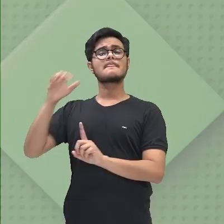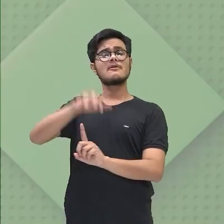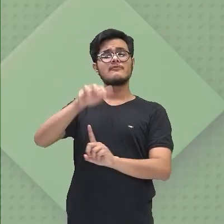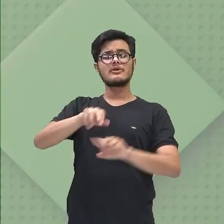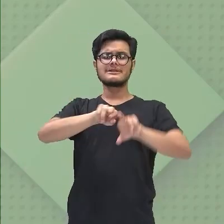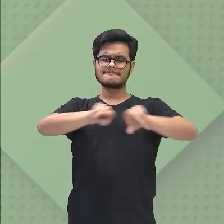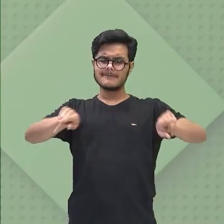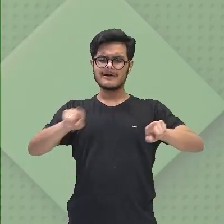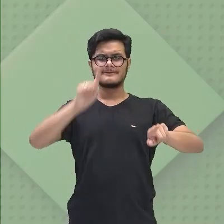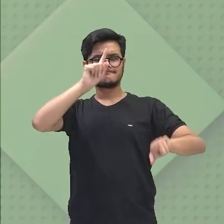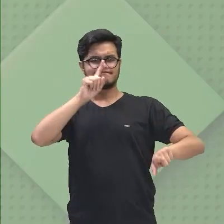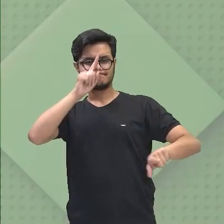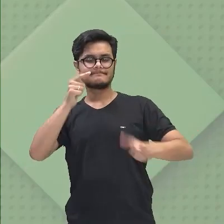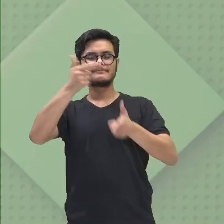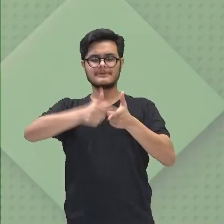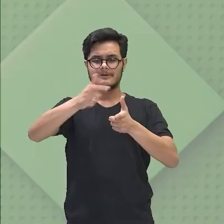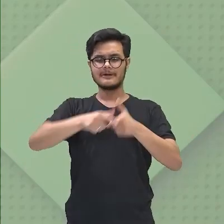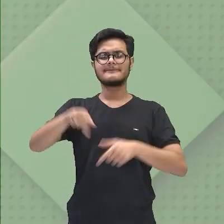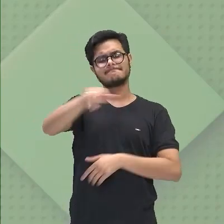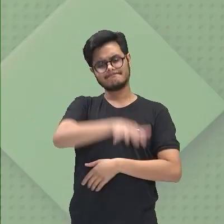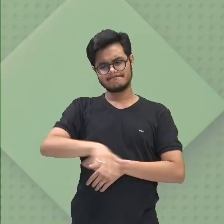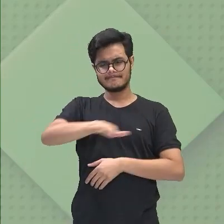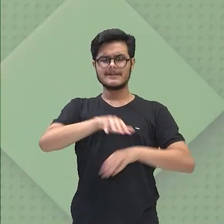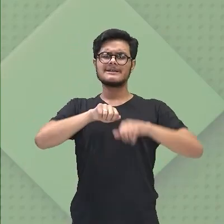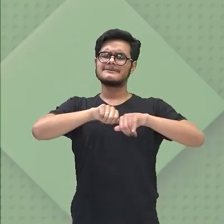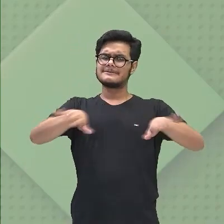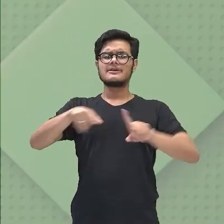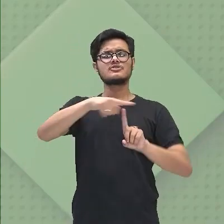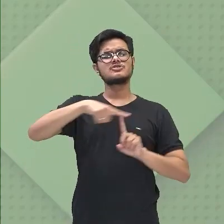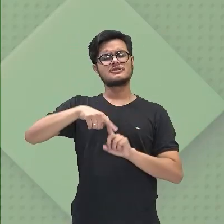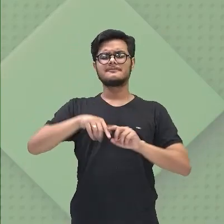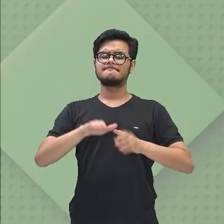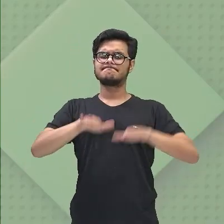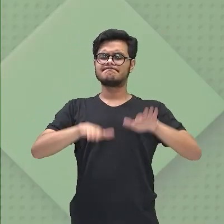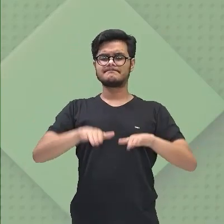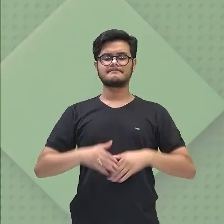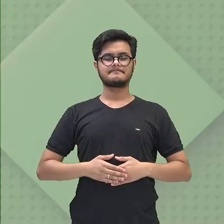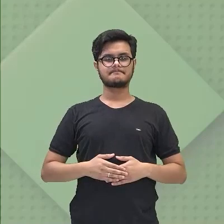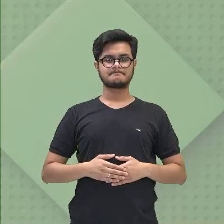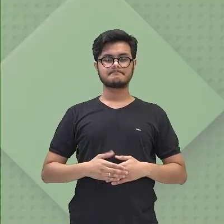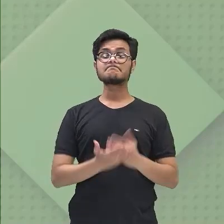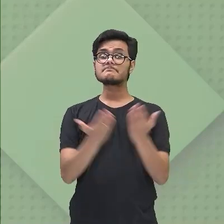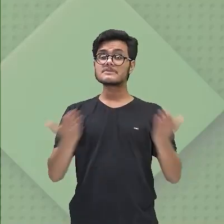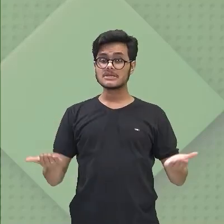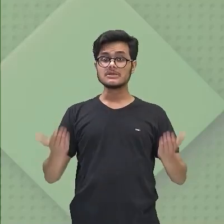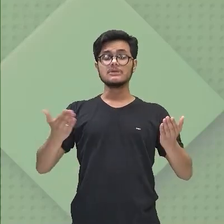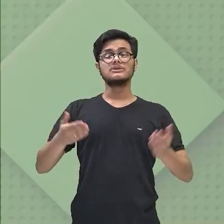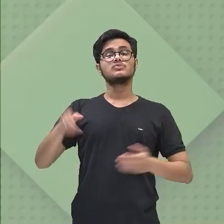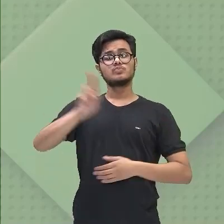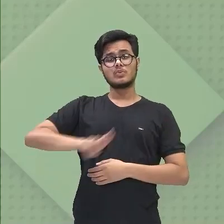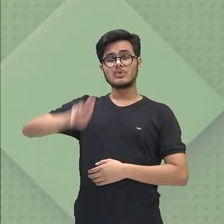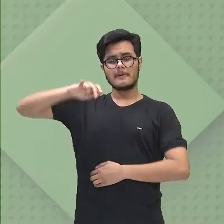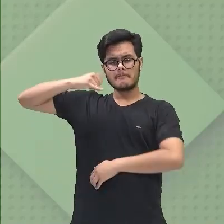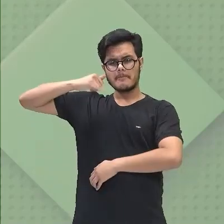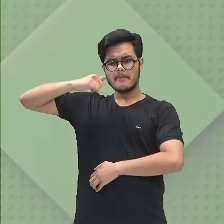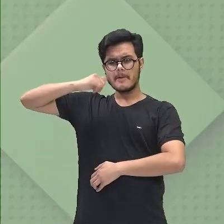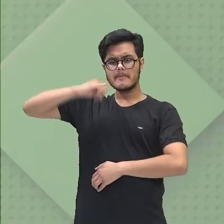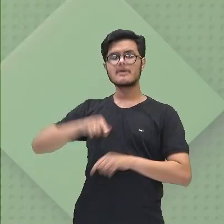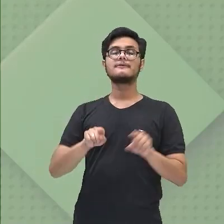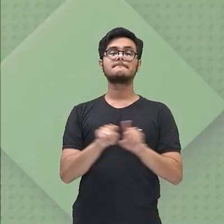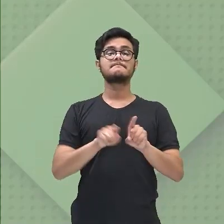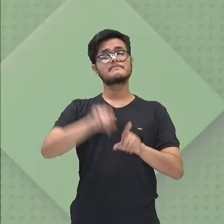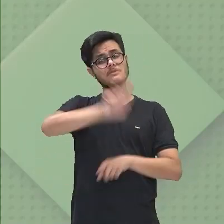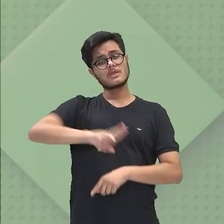essas produções de energia, né, dos mais diferentes tipos. E essa energia elétrica que é gerada, né, ela vai ser usada no